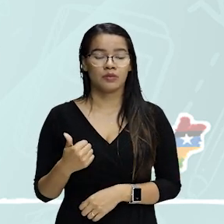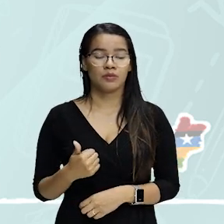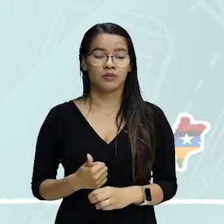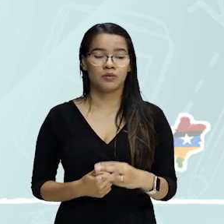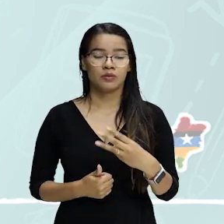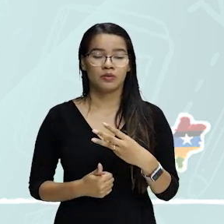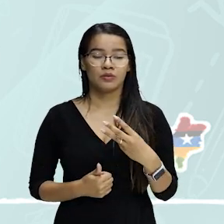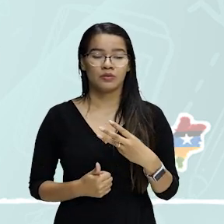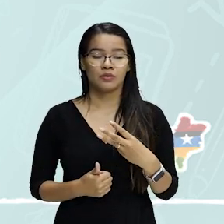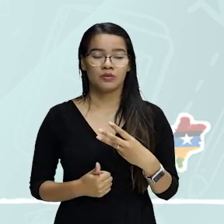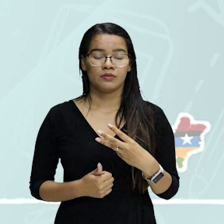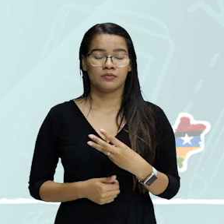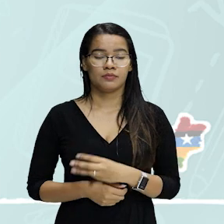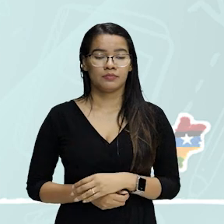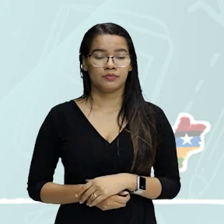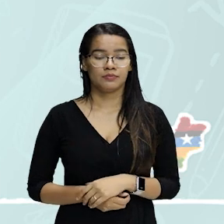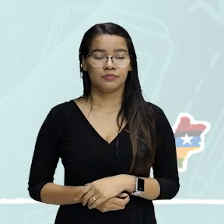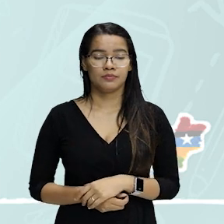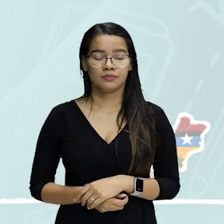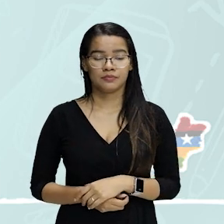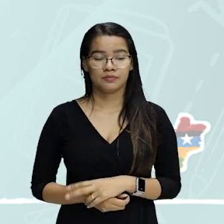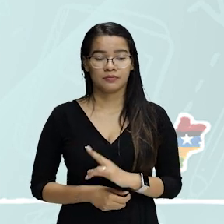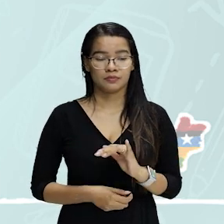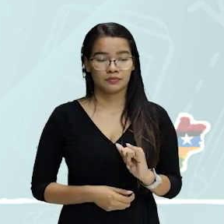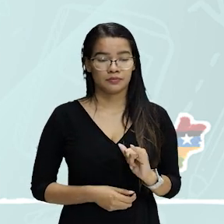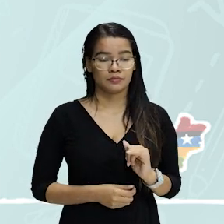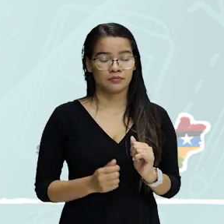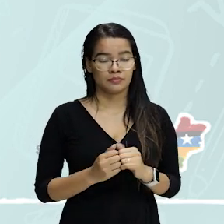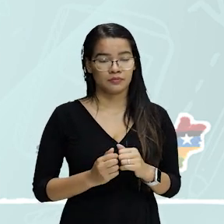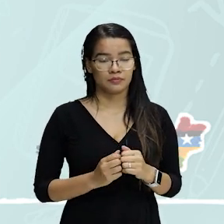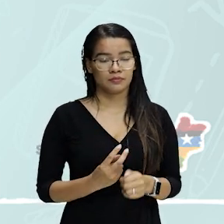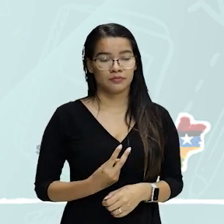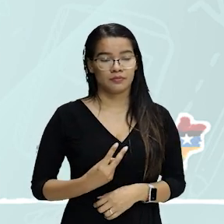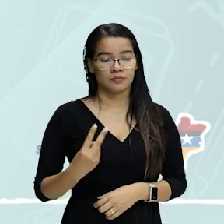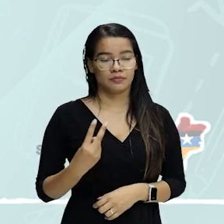da primeira estrofe, do primeiro terceto, vai rimar com o